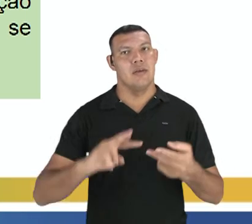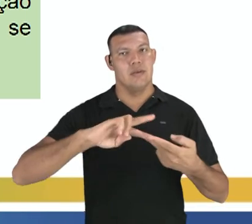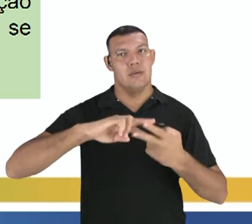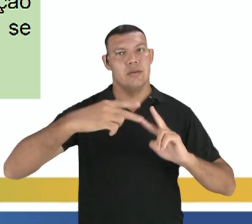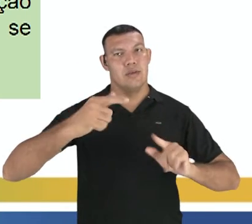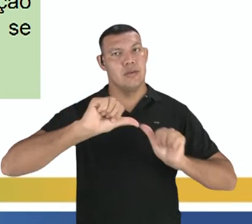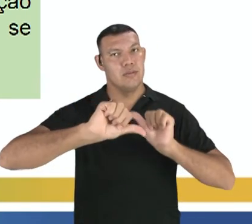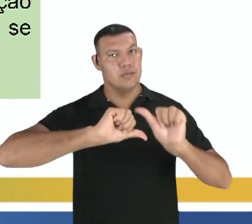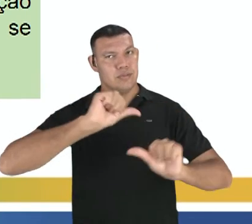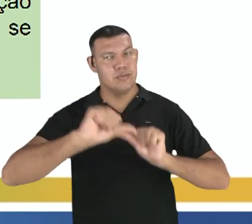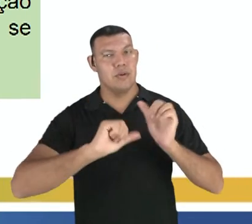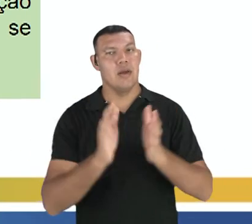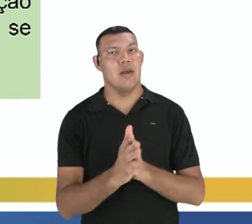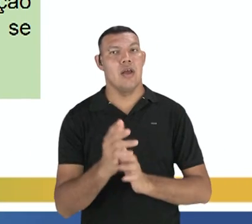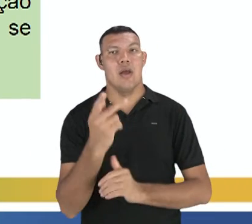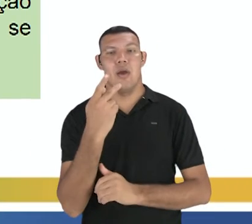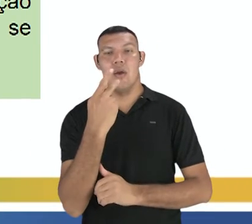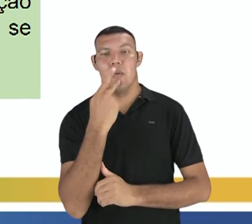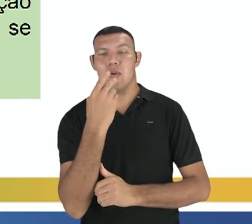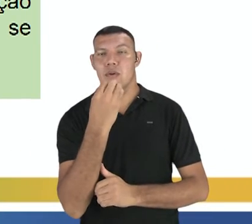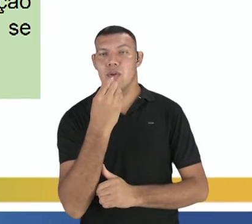mostra a probabilidade daquele indivíduo